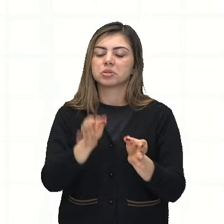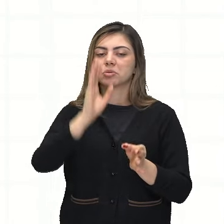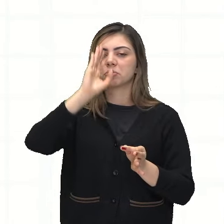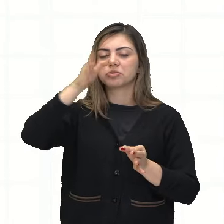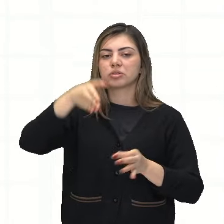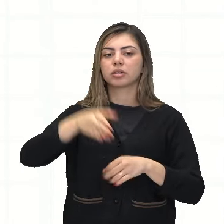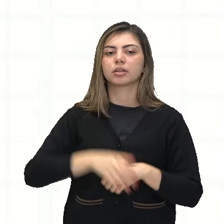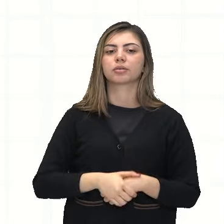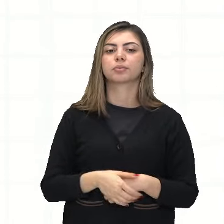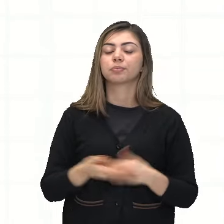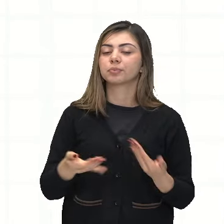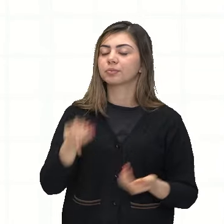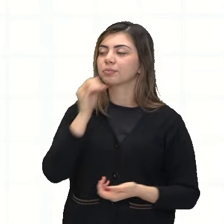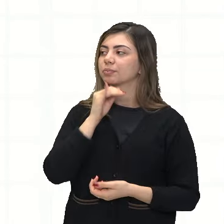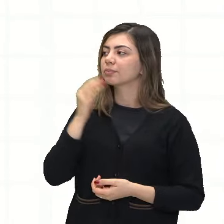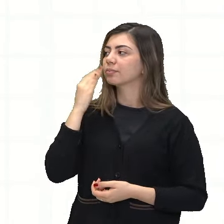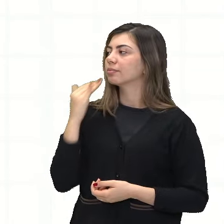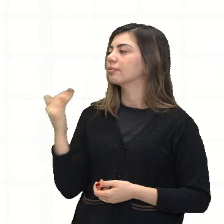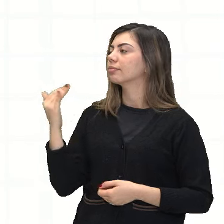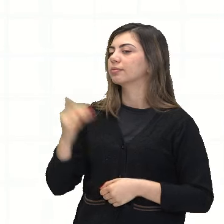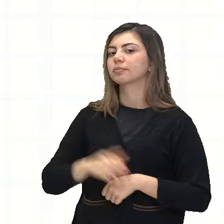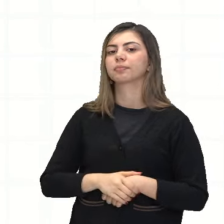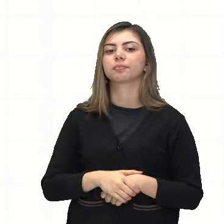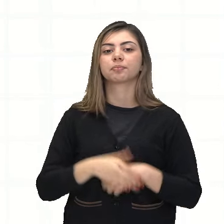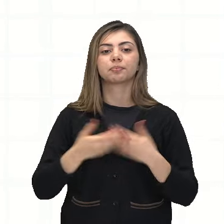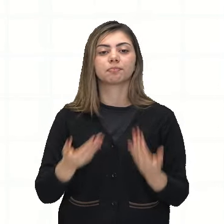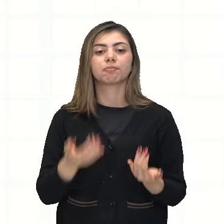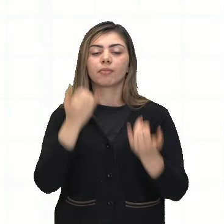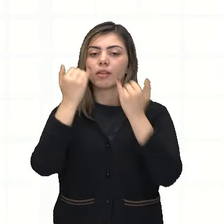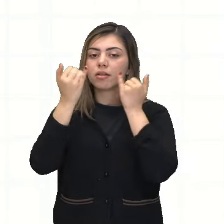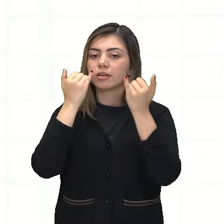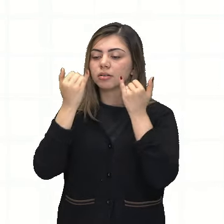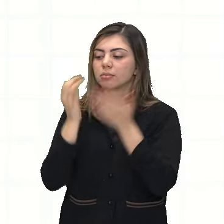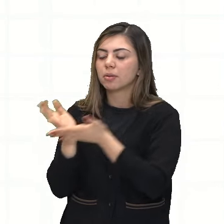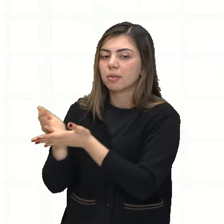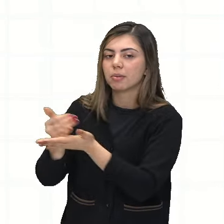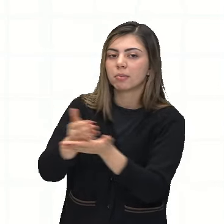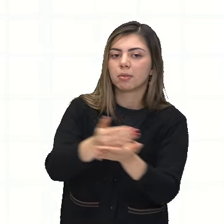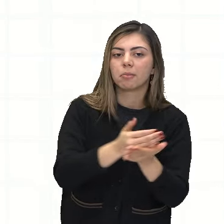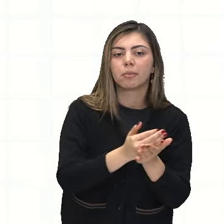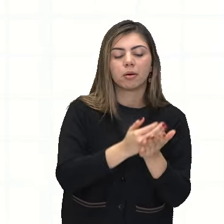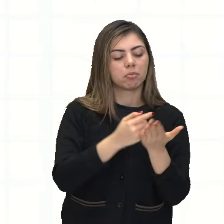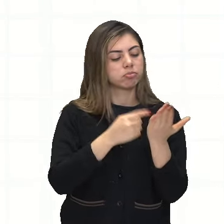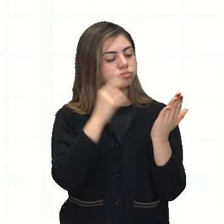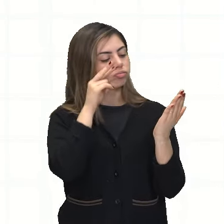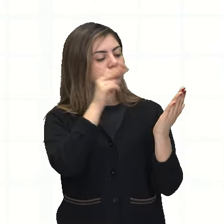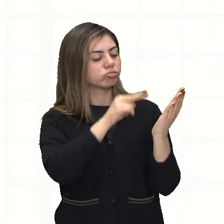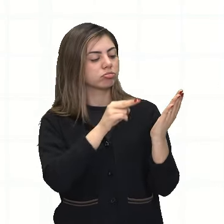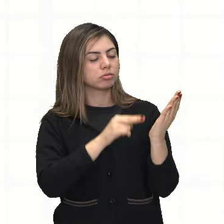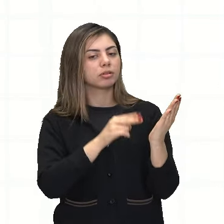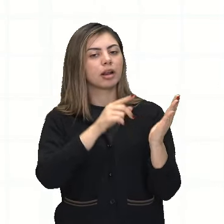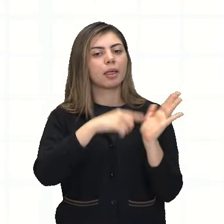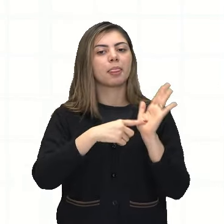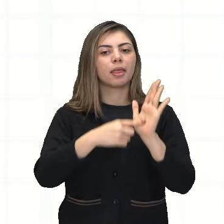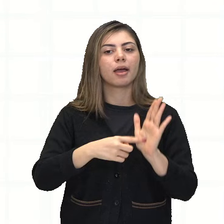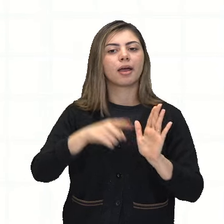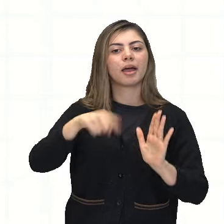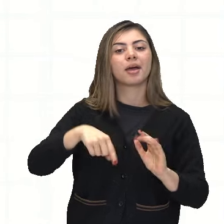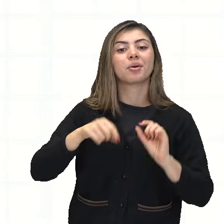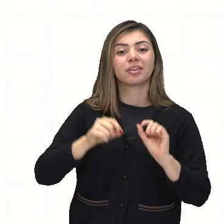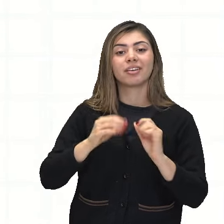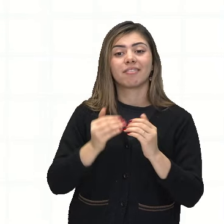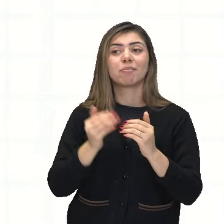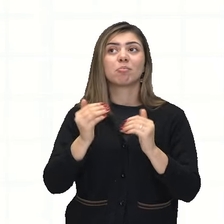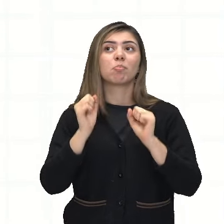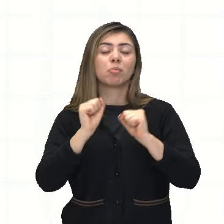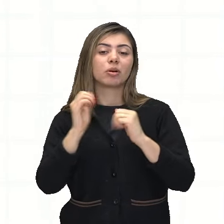aqui a gente tem um exemplo né os dados estatísticos apresentados demonstram claramente a tendência de um aumento da